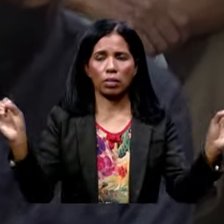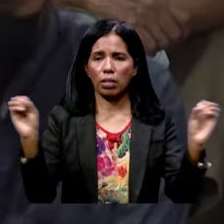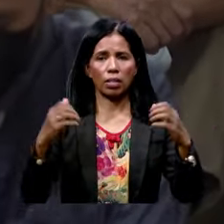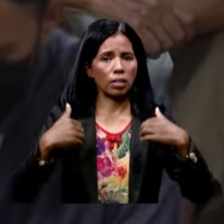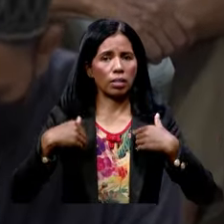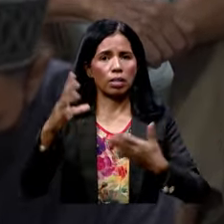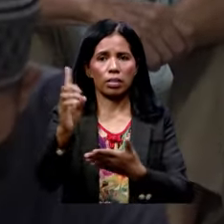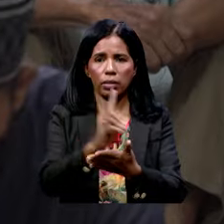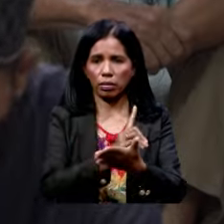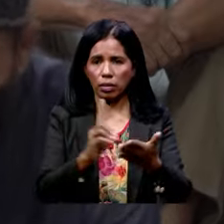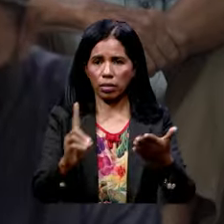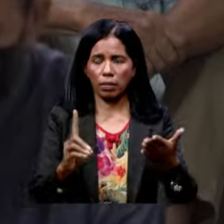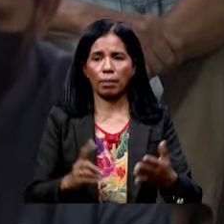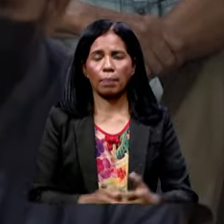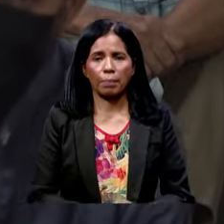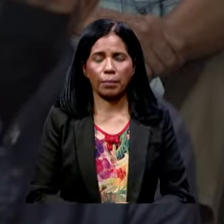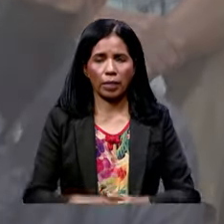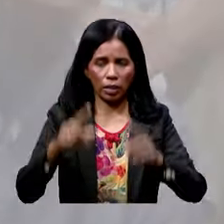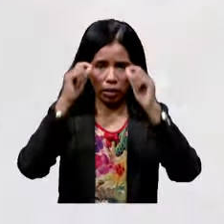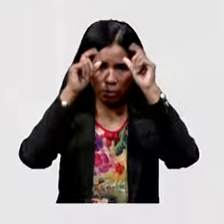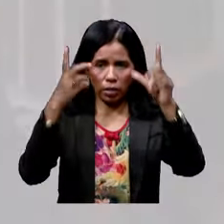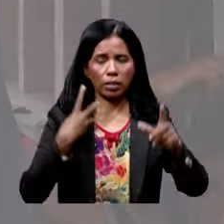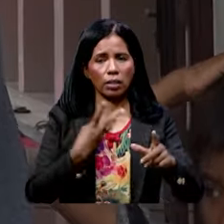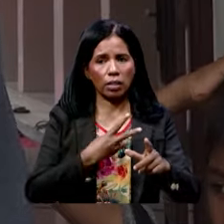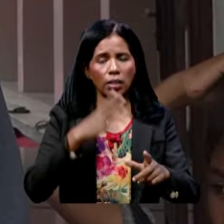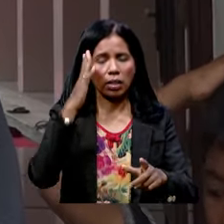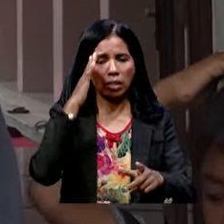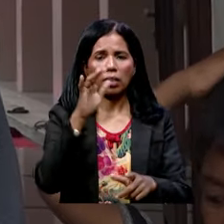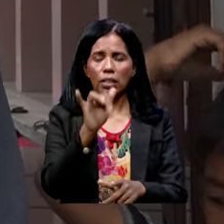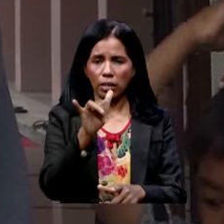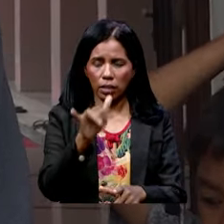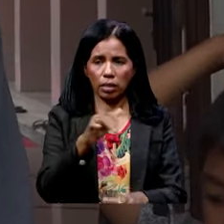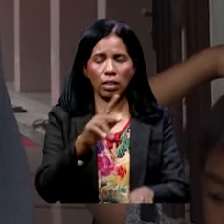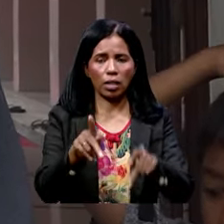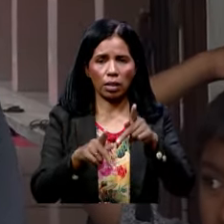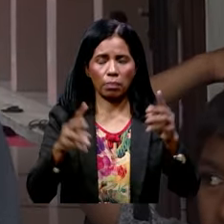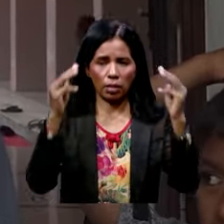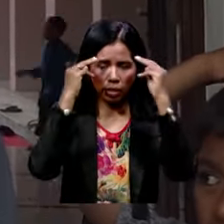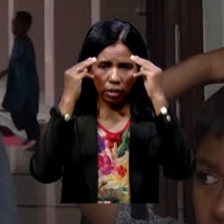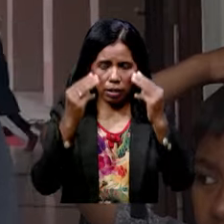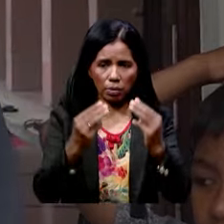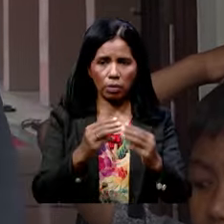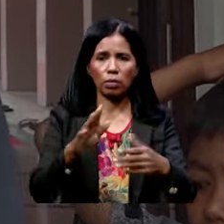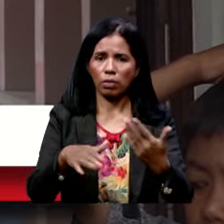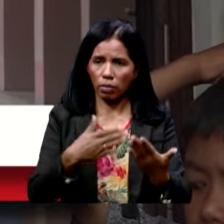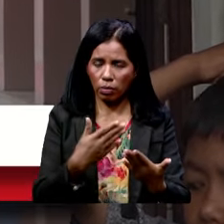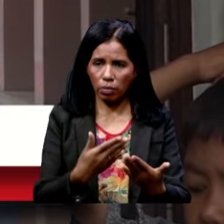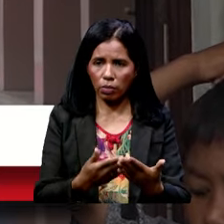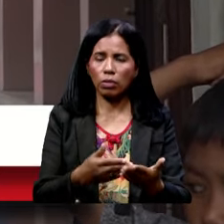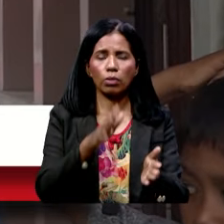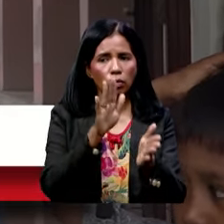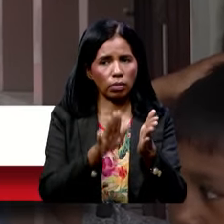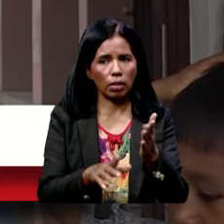discriminação. Timor-Leste nei itatene katak sim. Komunidad Islami kane minoria, mai